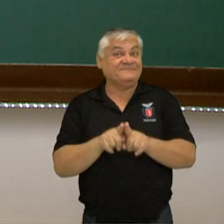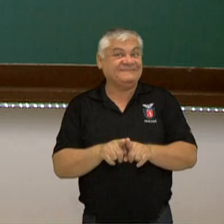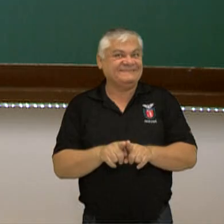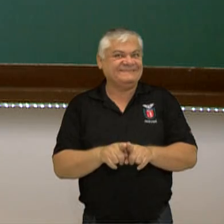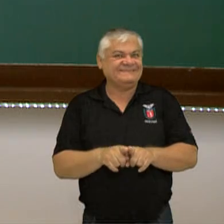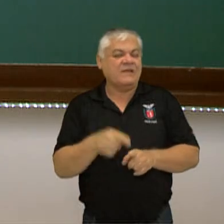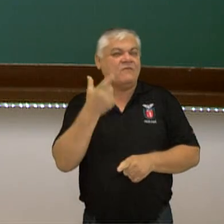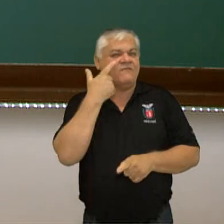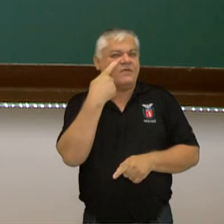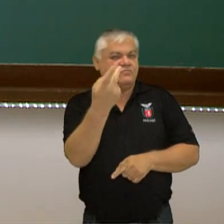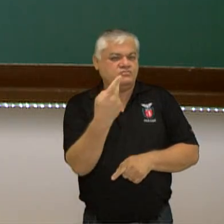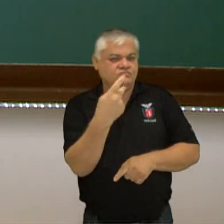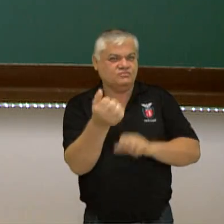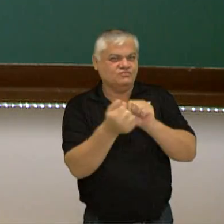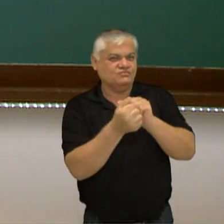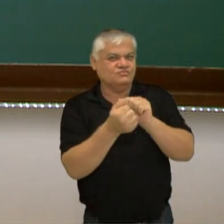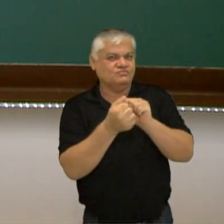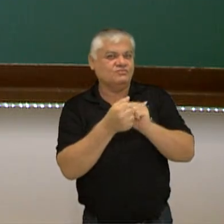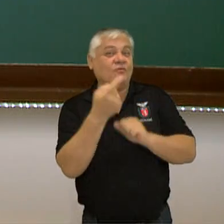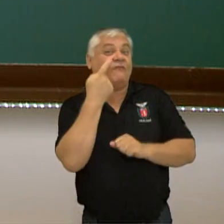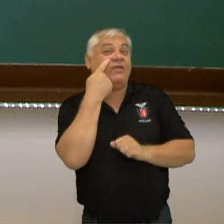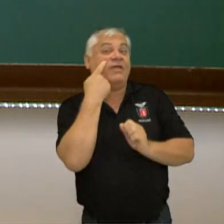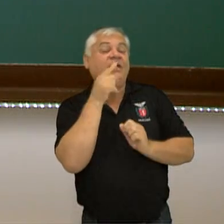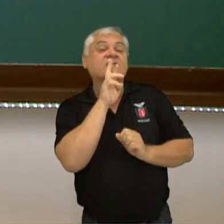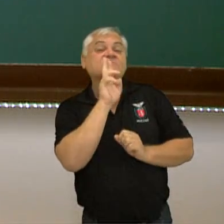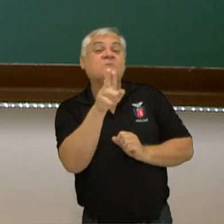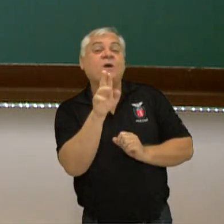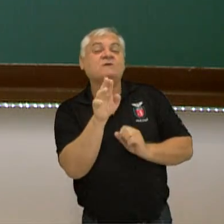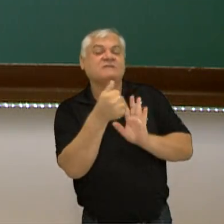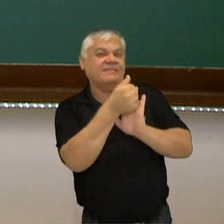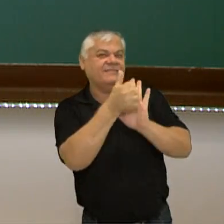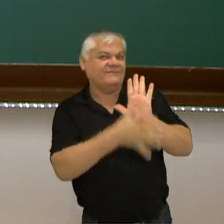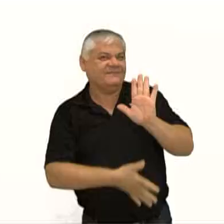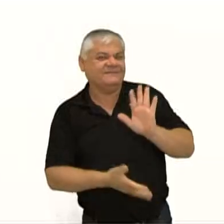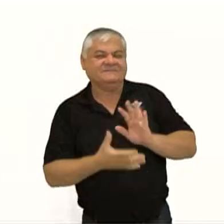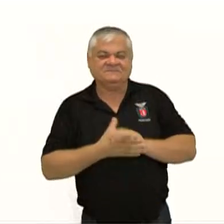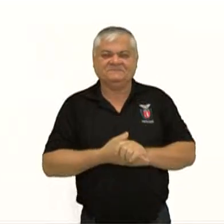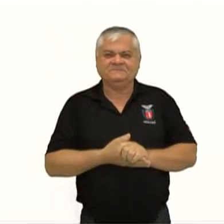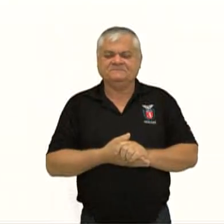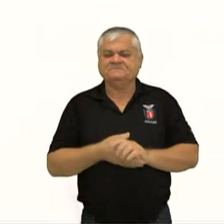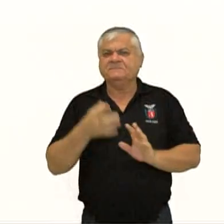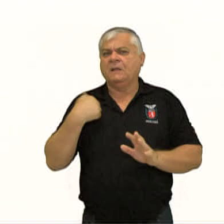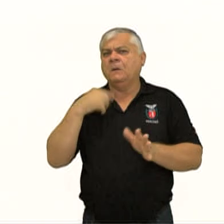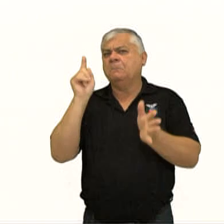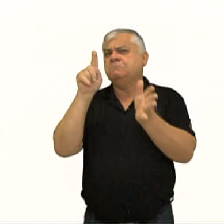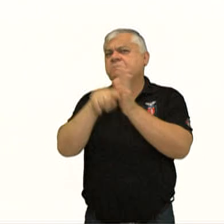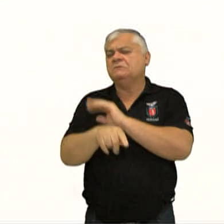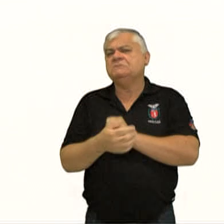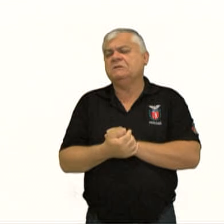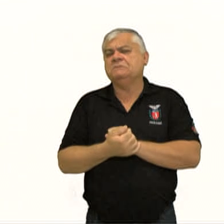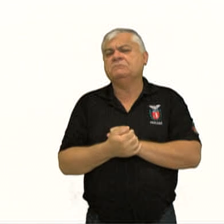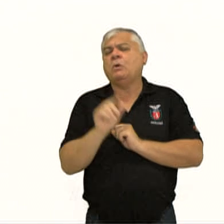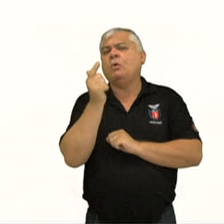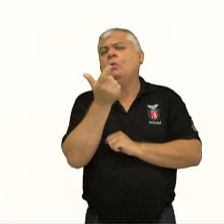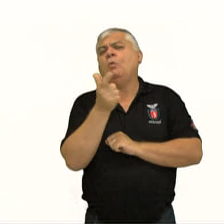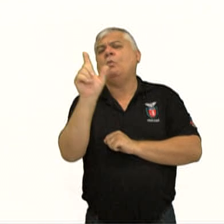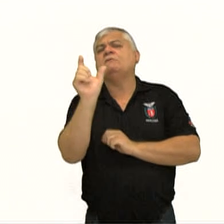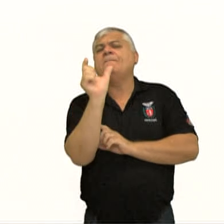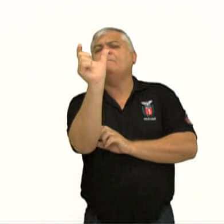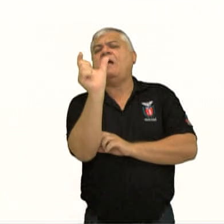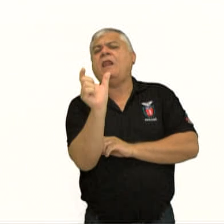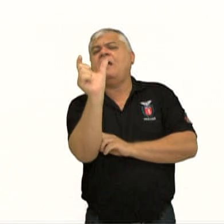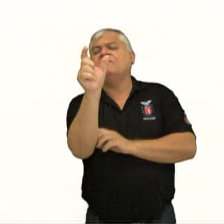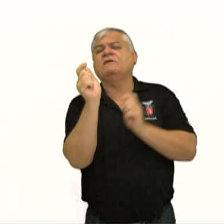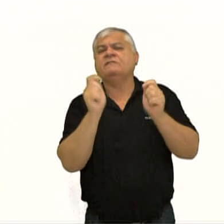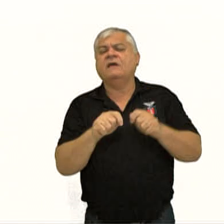Voltei, conferi contigo a resposta da nossa atividade. Eu perguntei, por qual outro termo podemos substituir